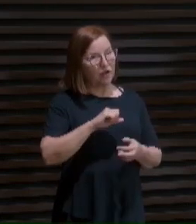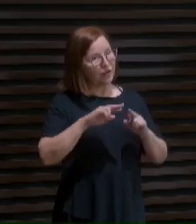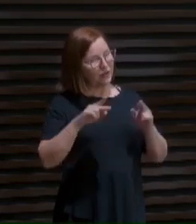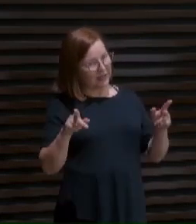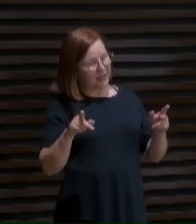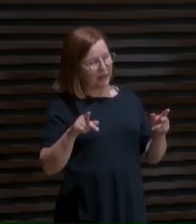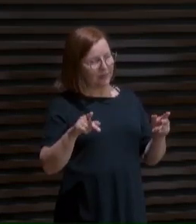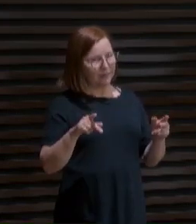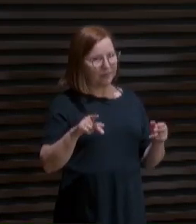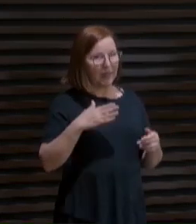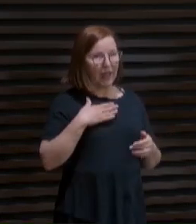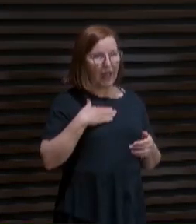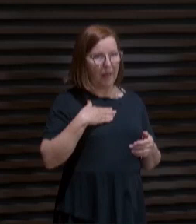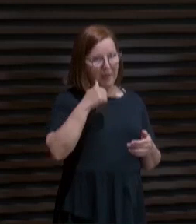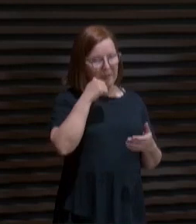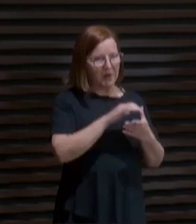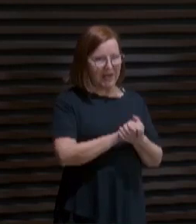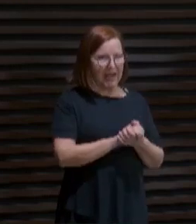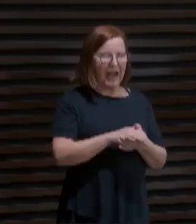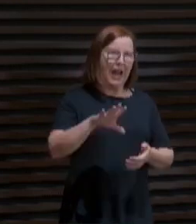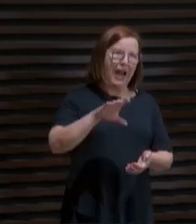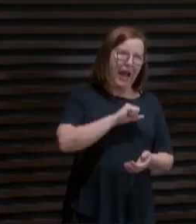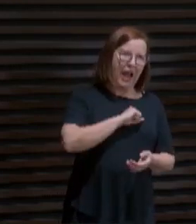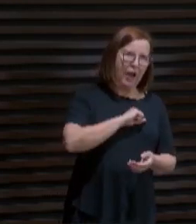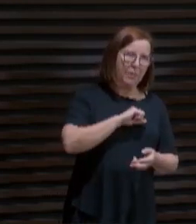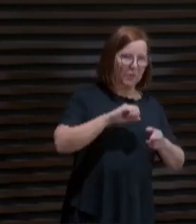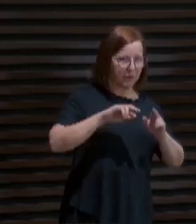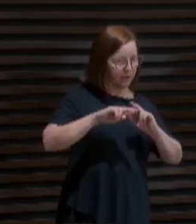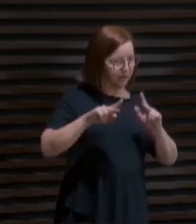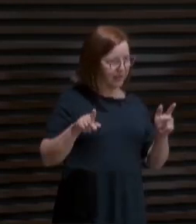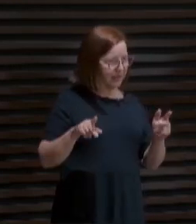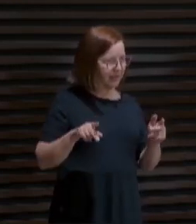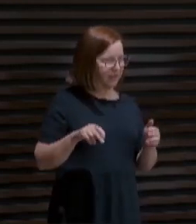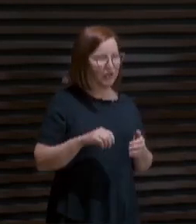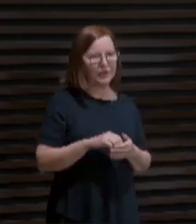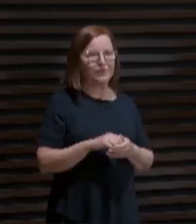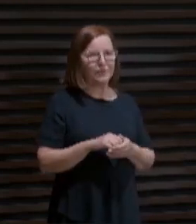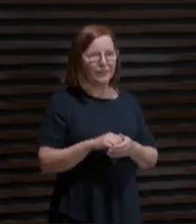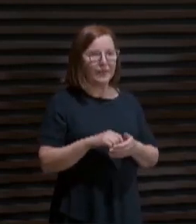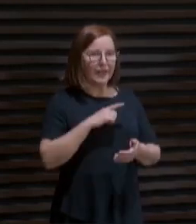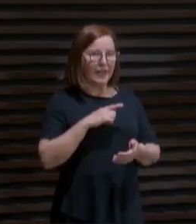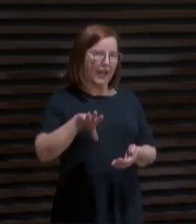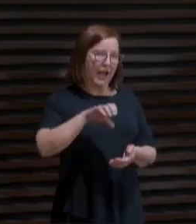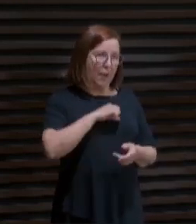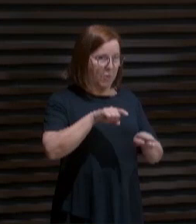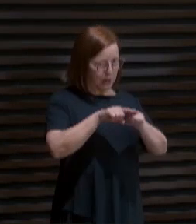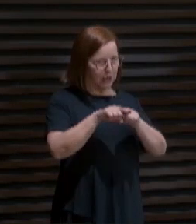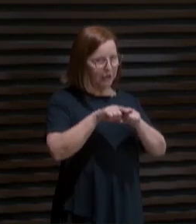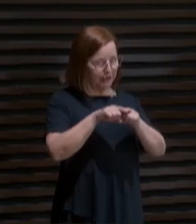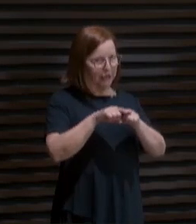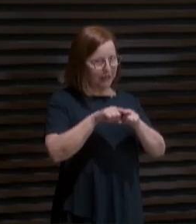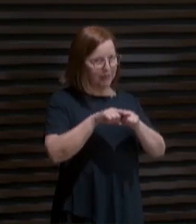com eros, eu amo com filéu, eu amo com ágape.